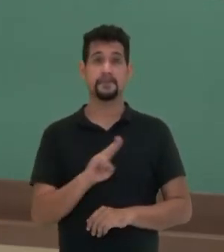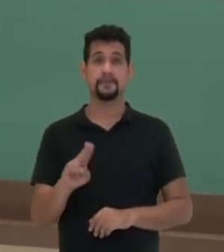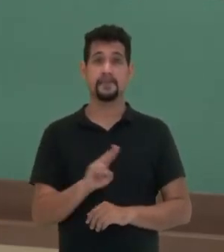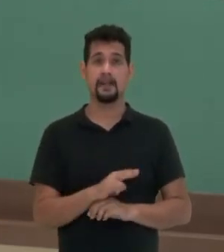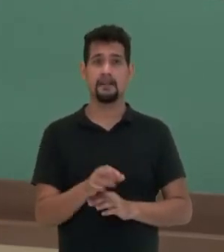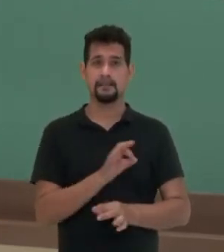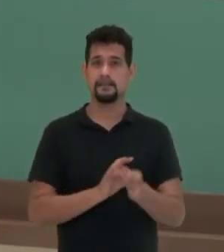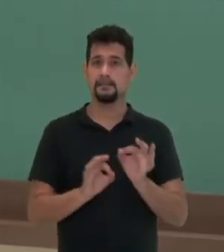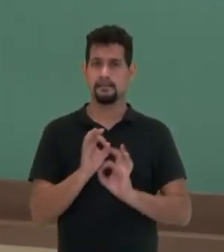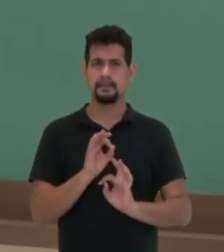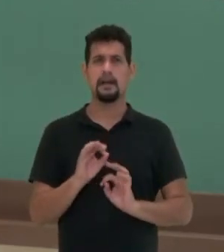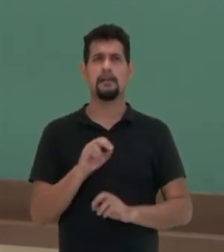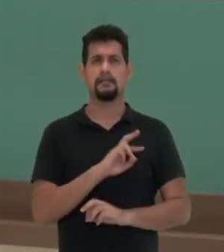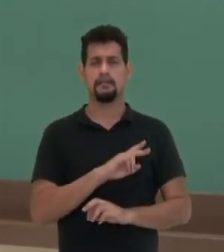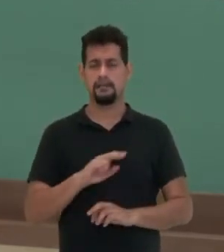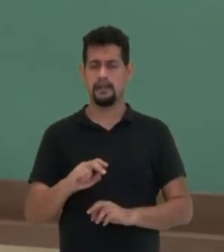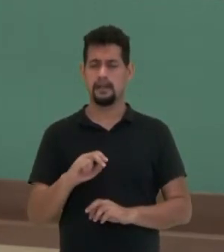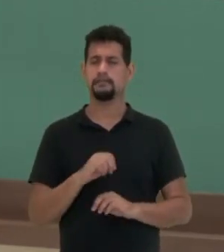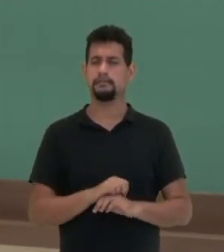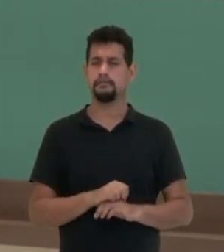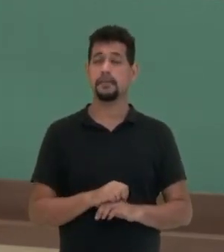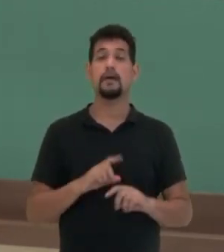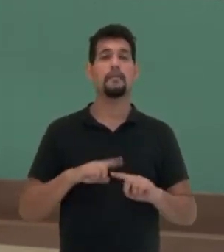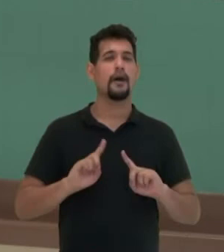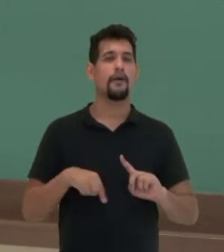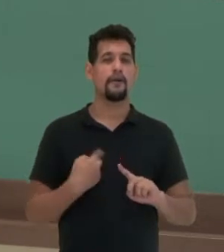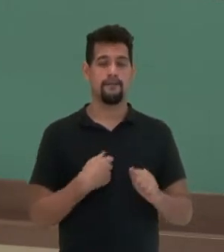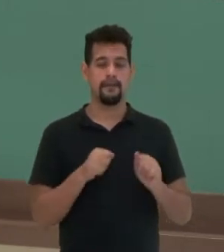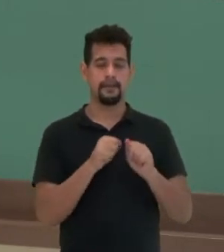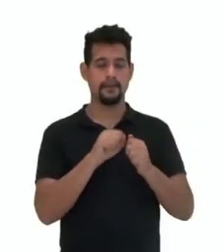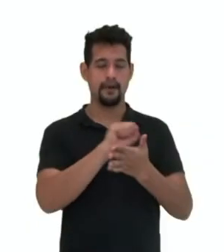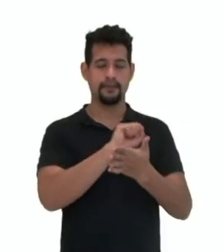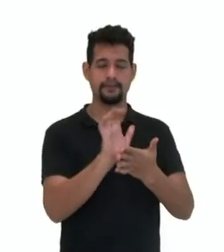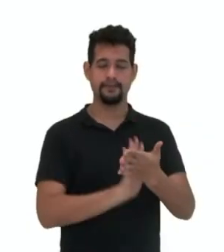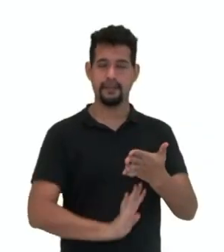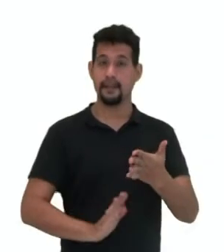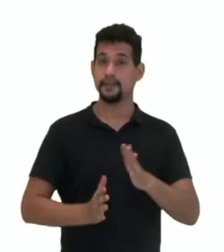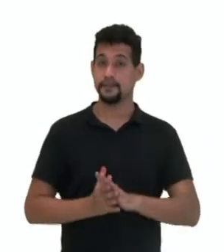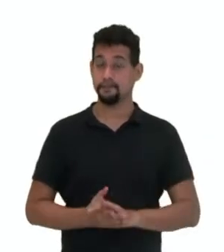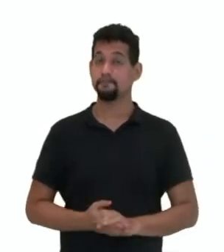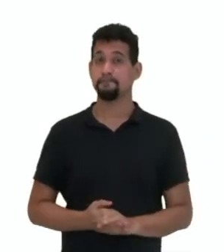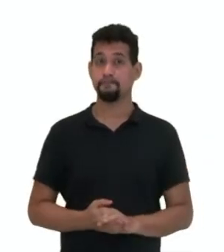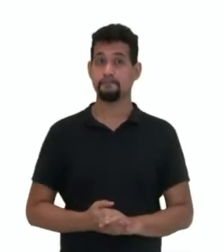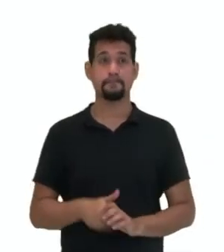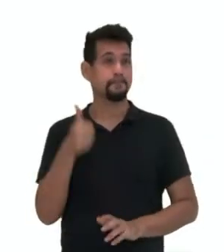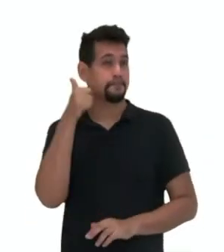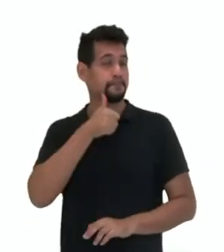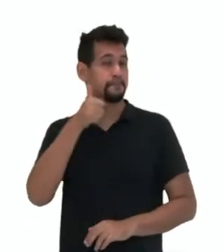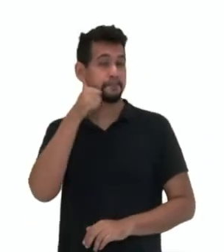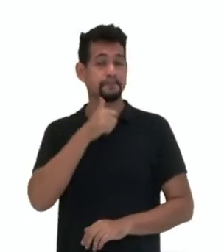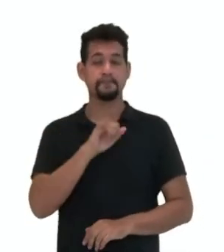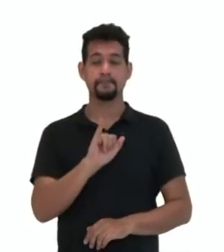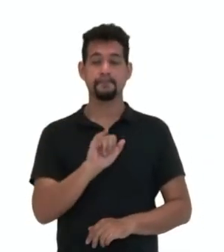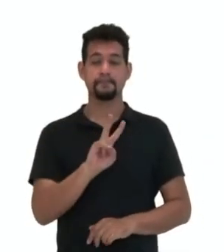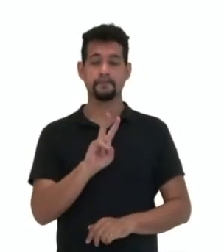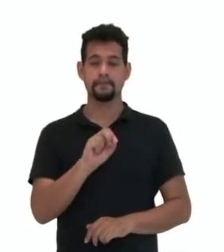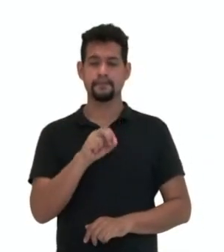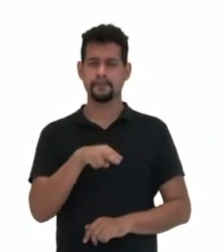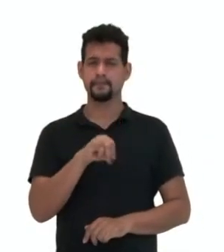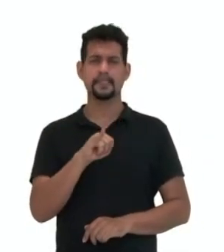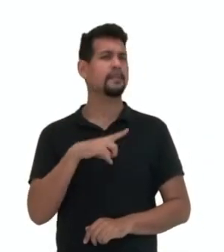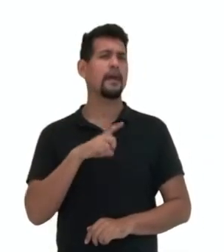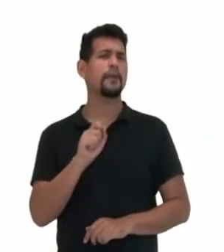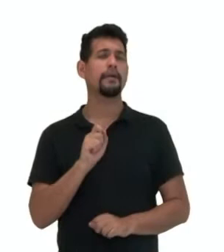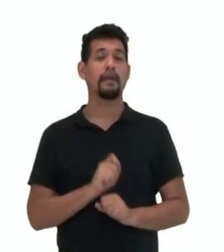células multipotentes. Vamos para uma atividade. Dona Ivone gostaria de recuperar